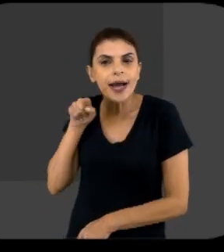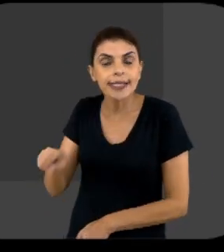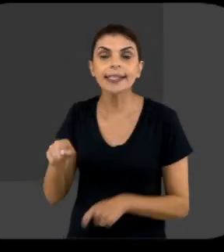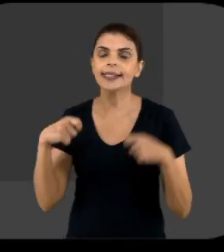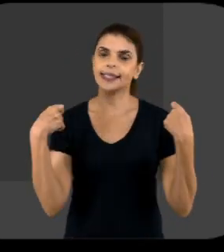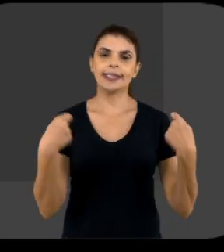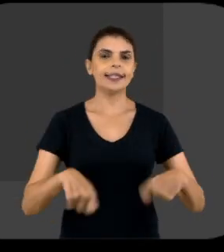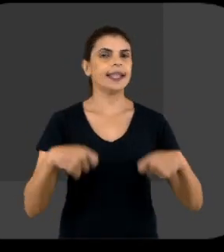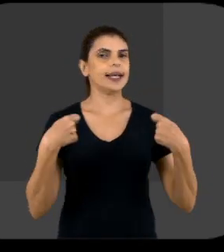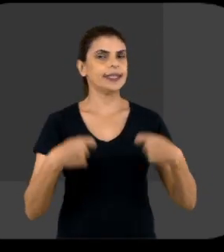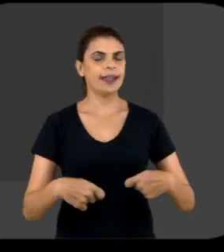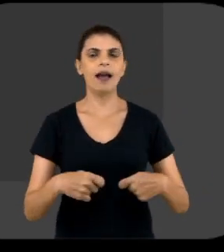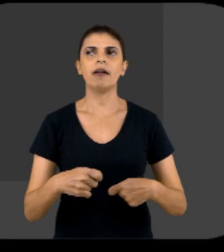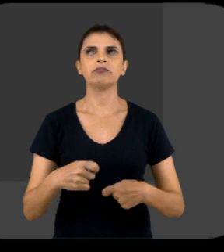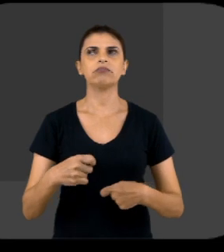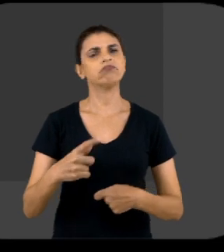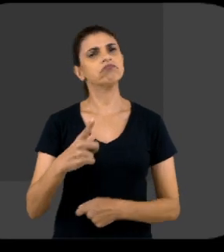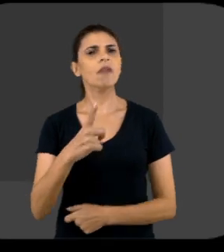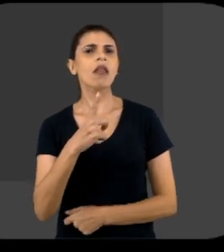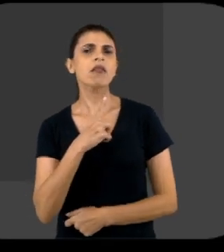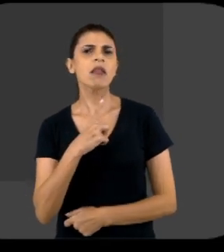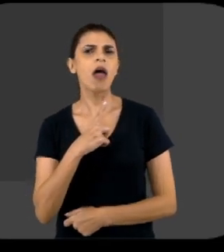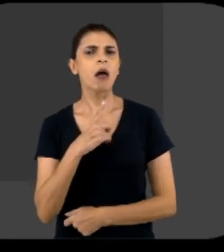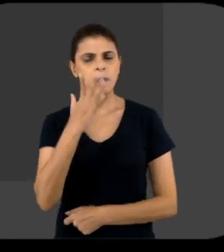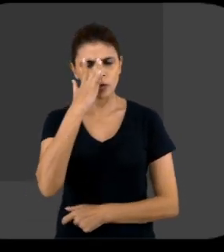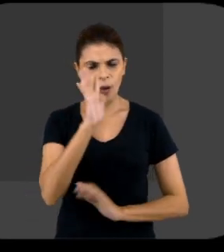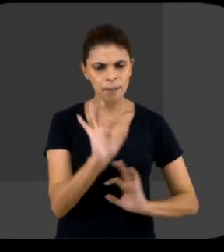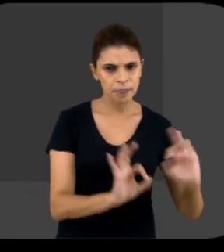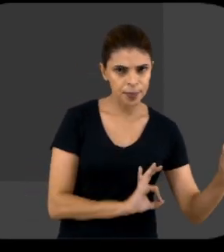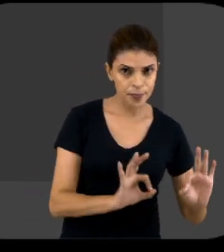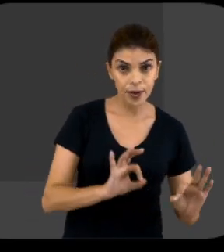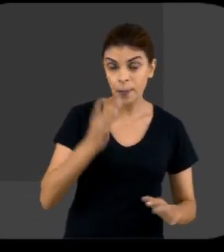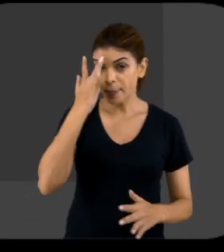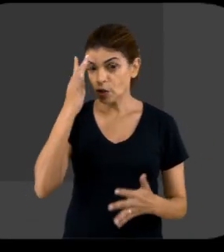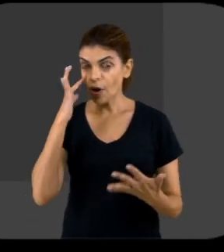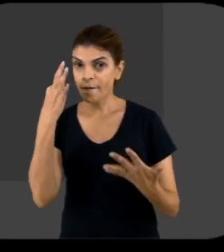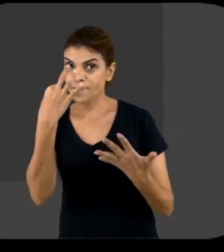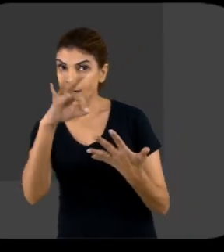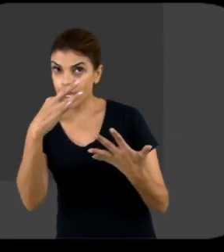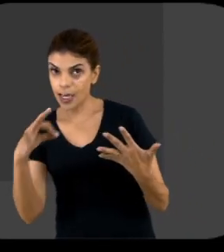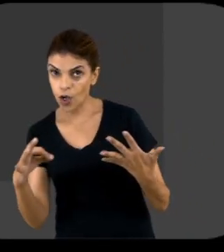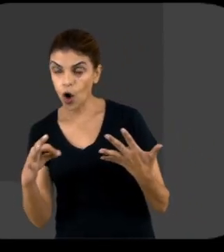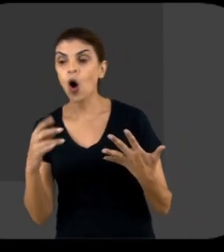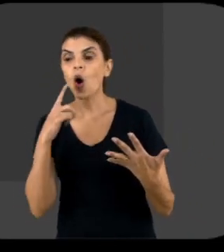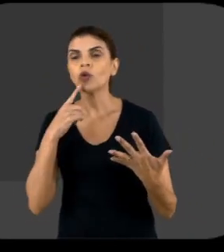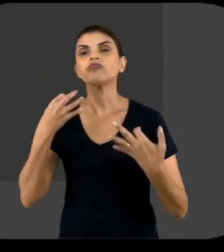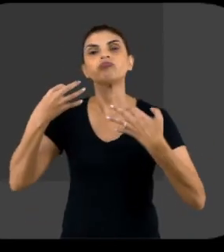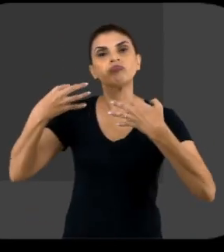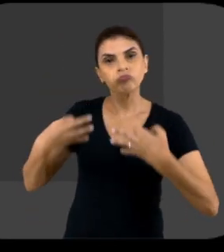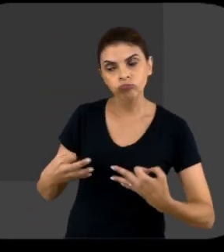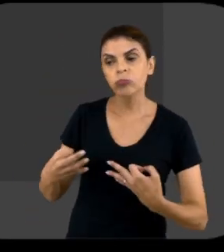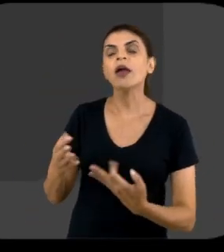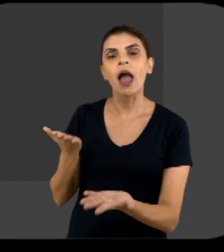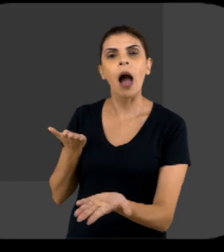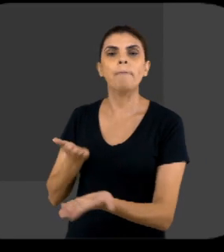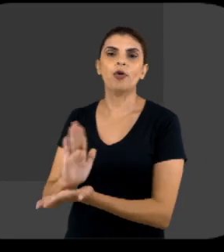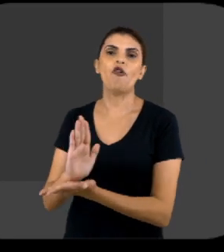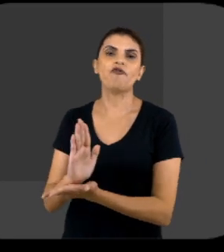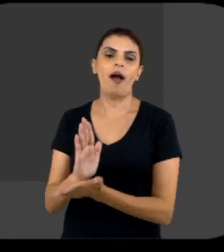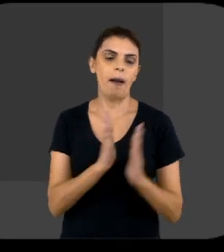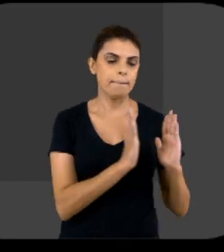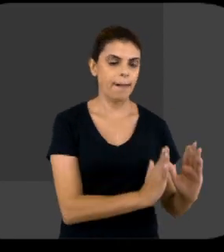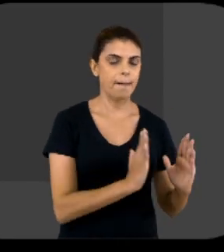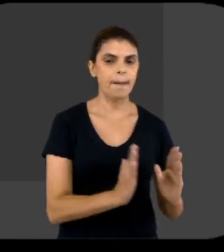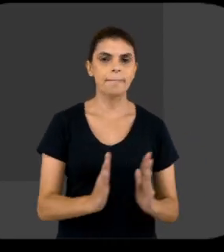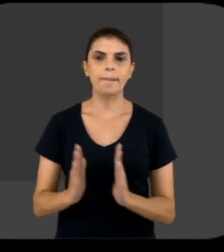Então, ele é necessário que você tenha um elaborador, um verificador ou revisor e um aprovador de cada um